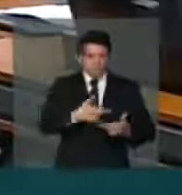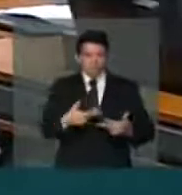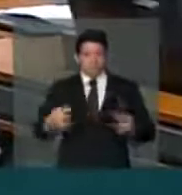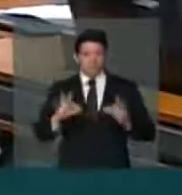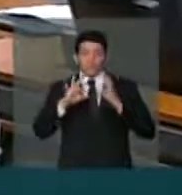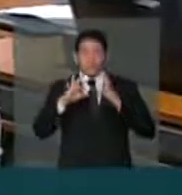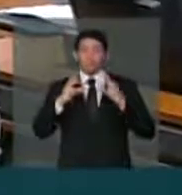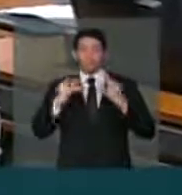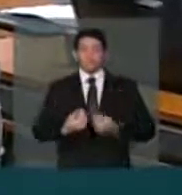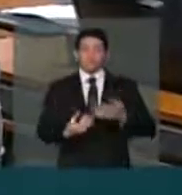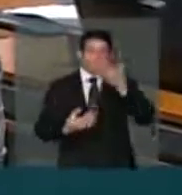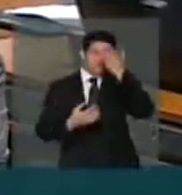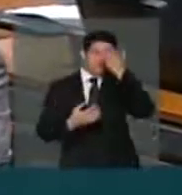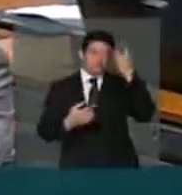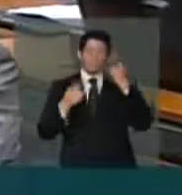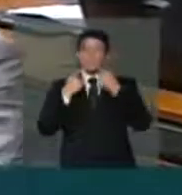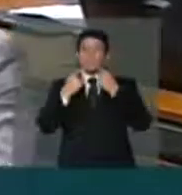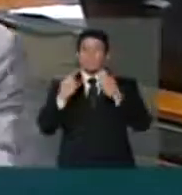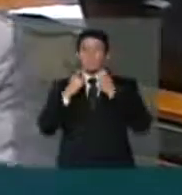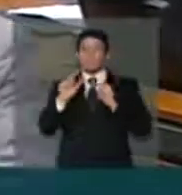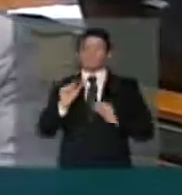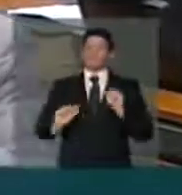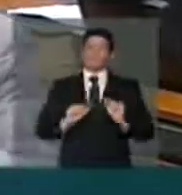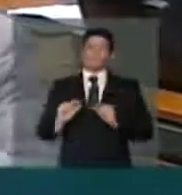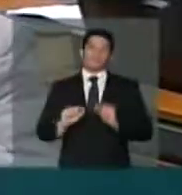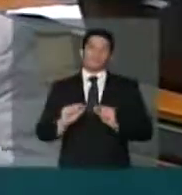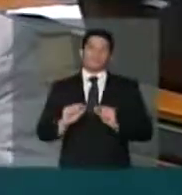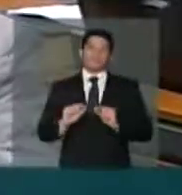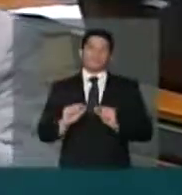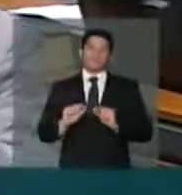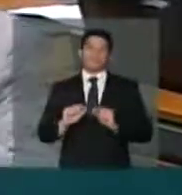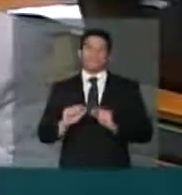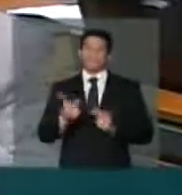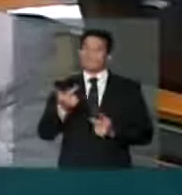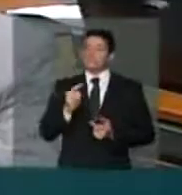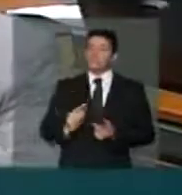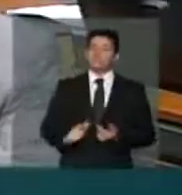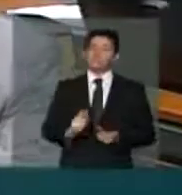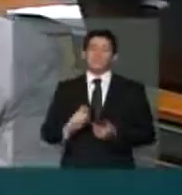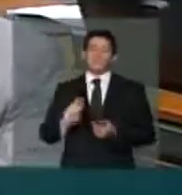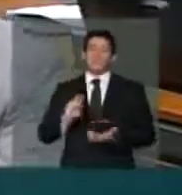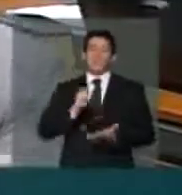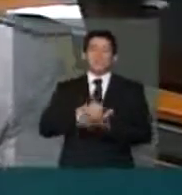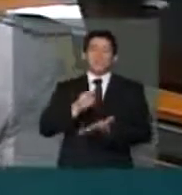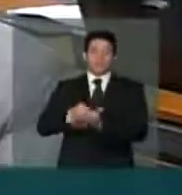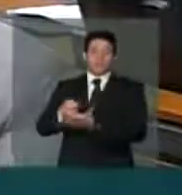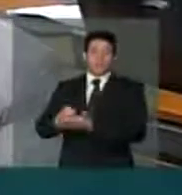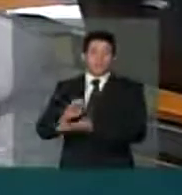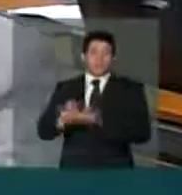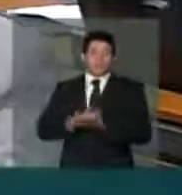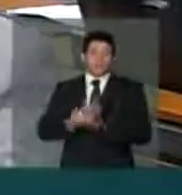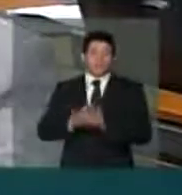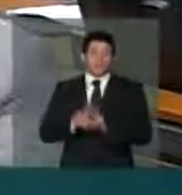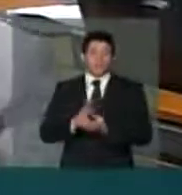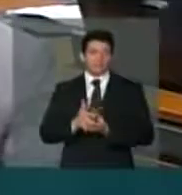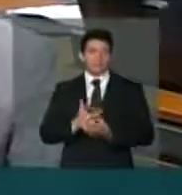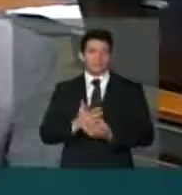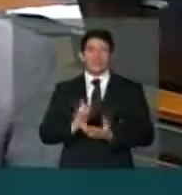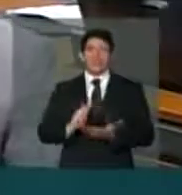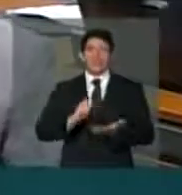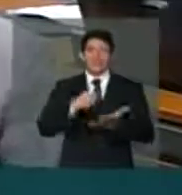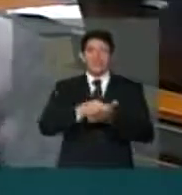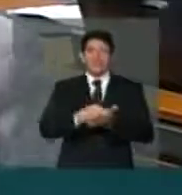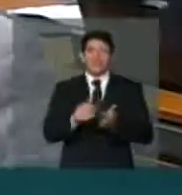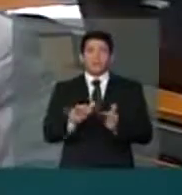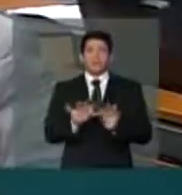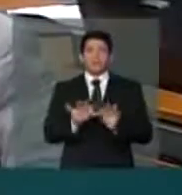se queixam de atraso no recebimento de recursos que nunca são maiores do que 1 milhão de reais, são recursos realmente muito, muito,